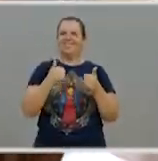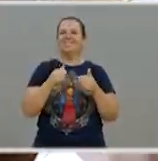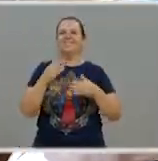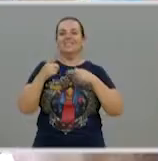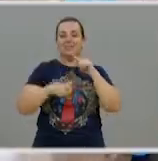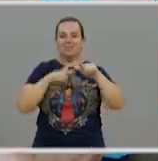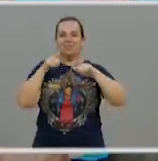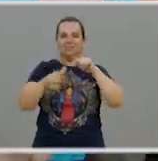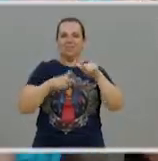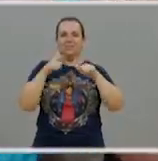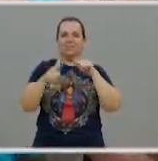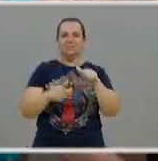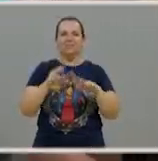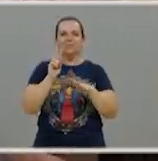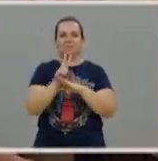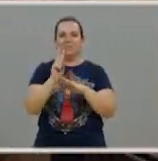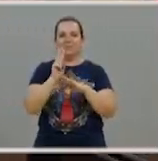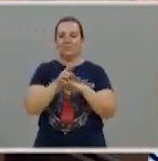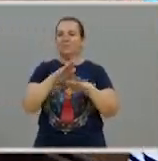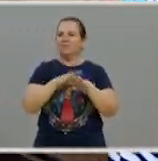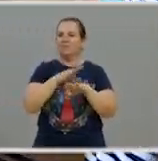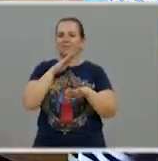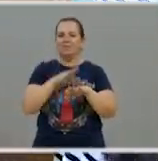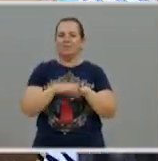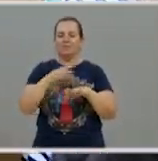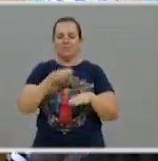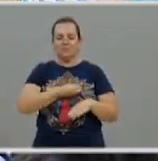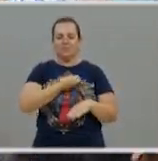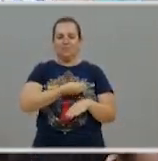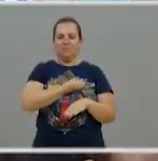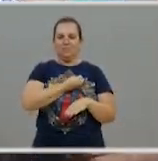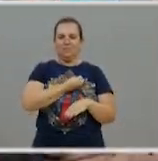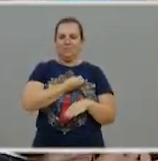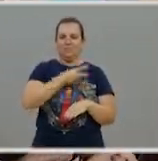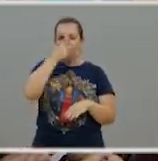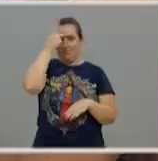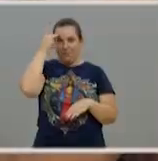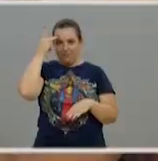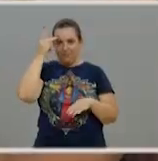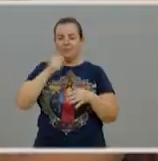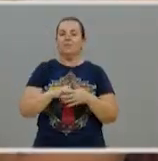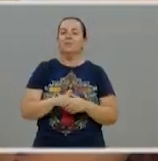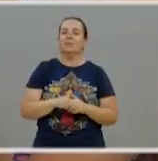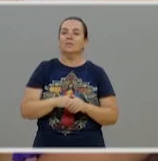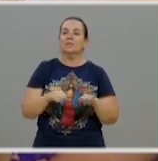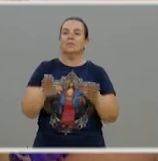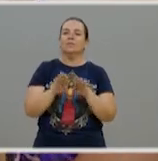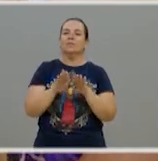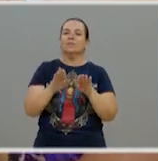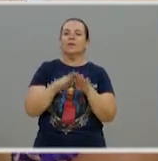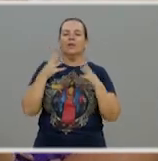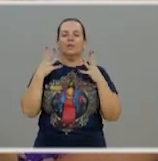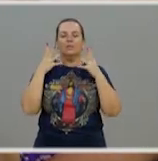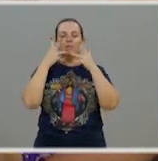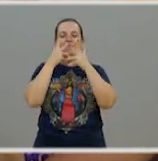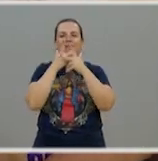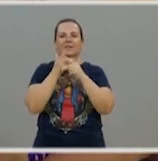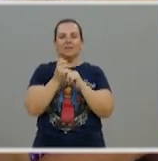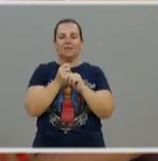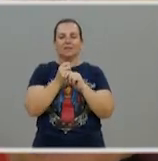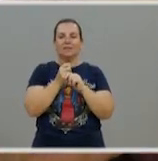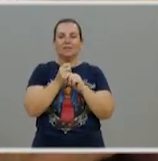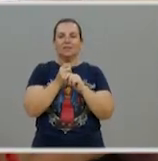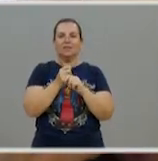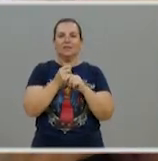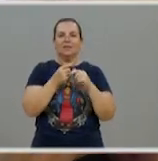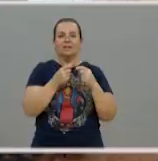de cuidar mais e mais da vida, das pessoas e da beleza e